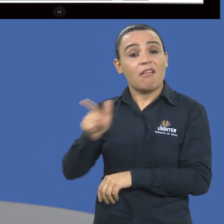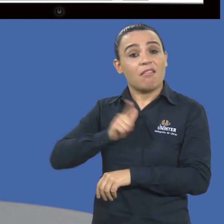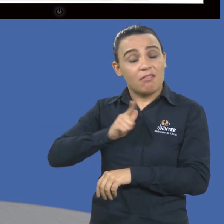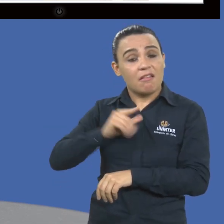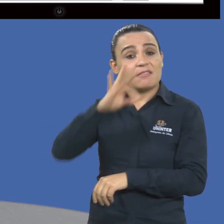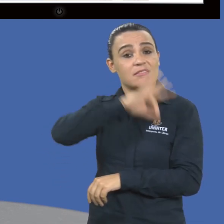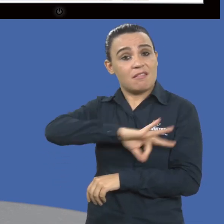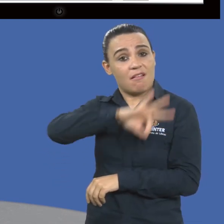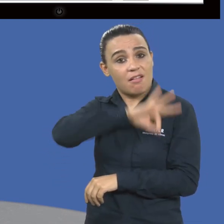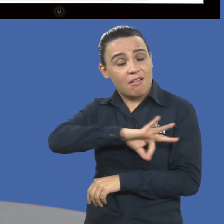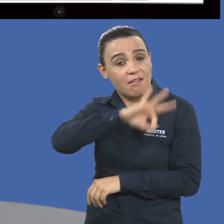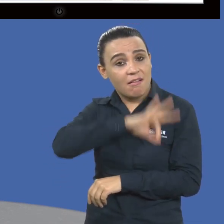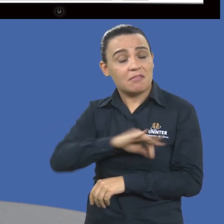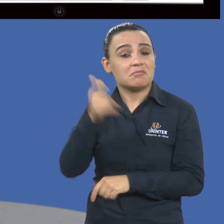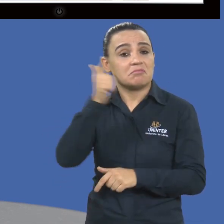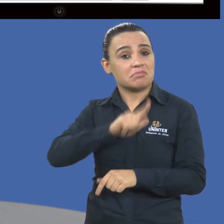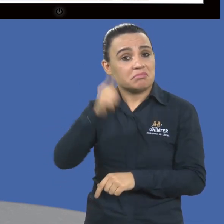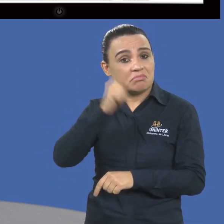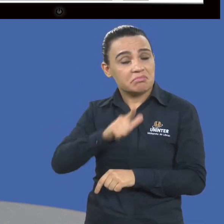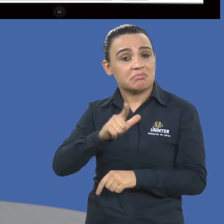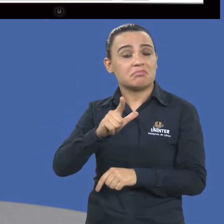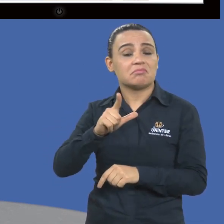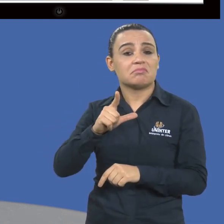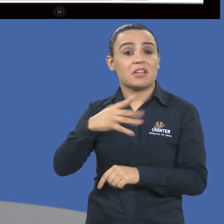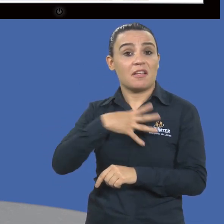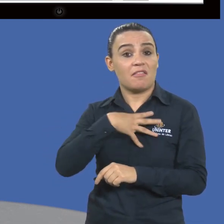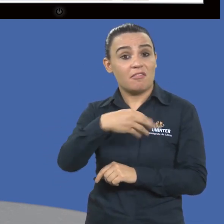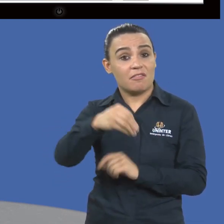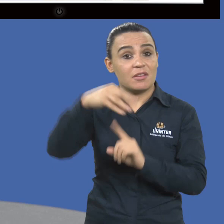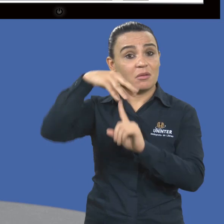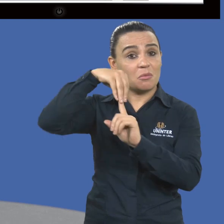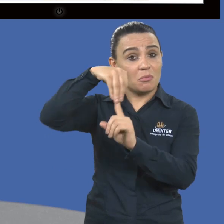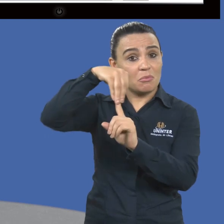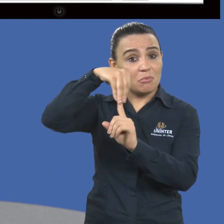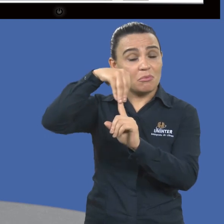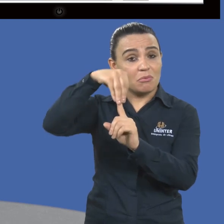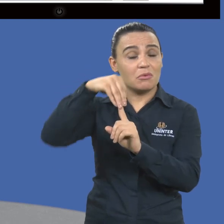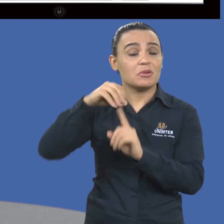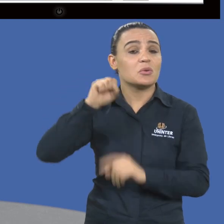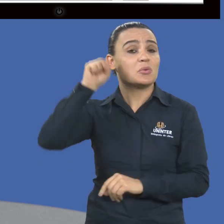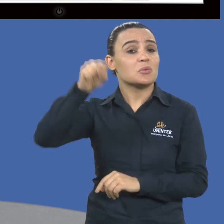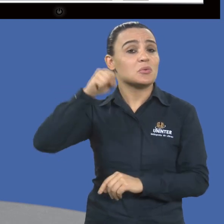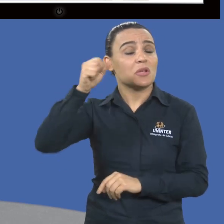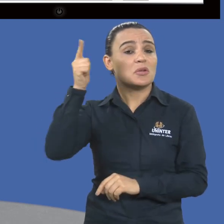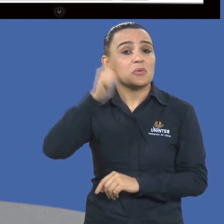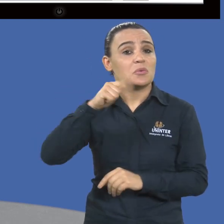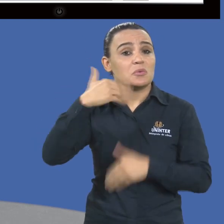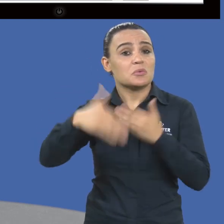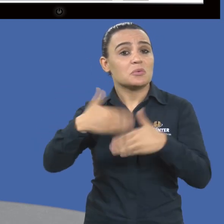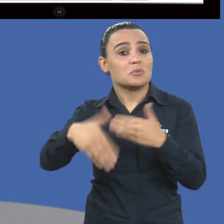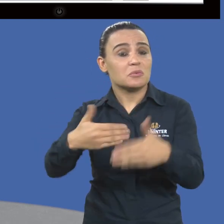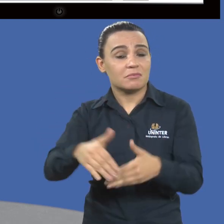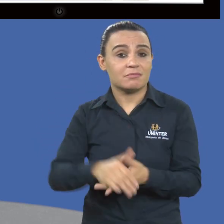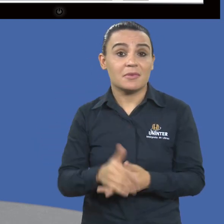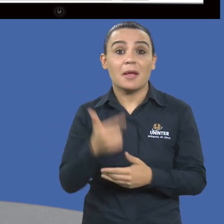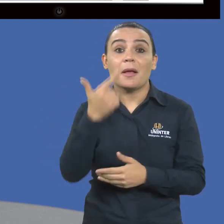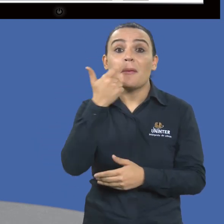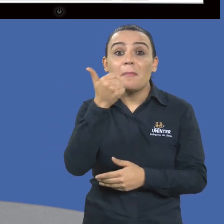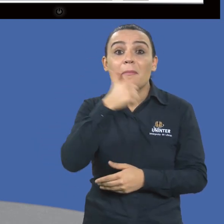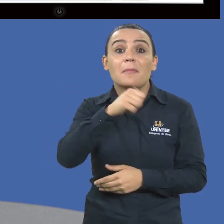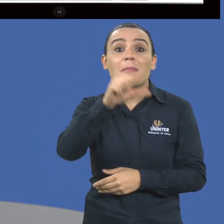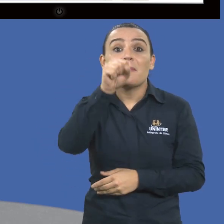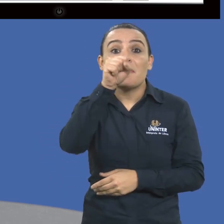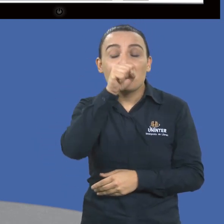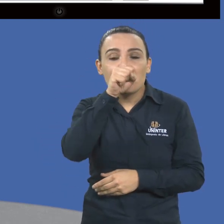tem o seu próprio sustento, né? E é filho único, e eu tenho a impressão